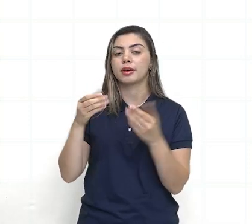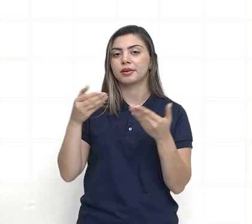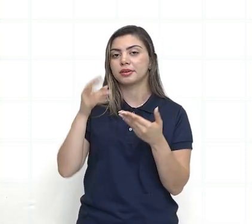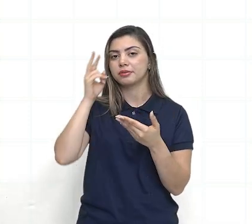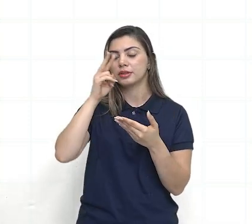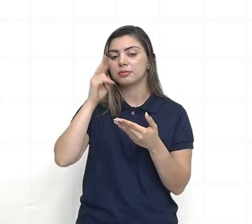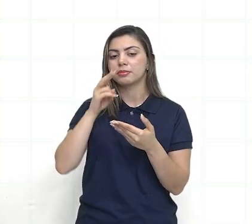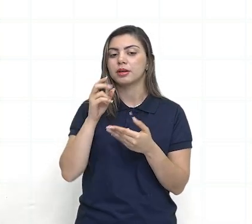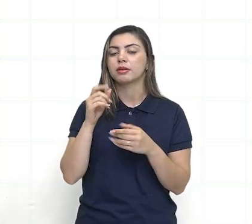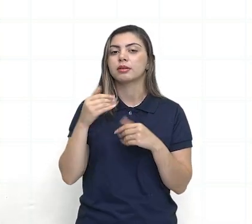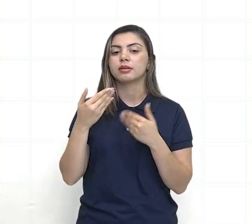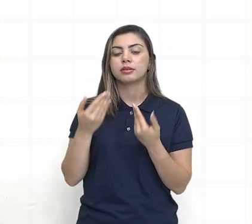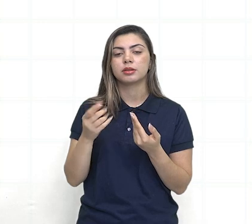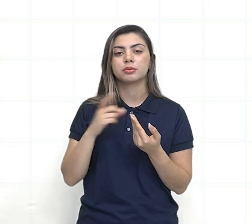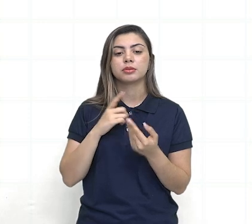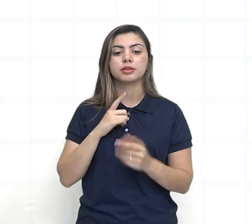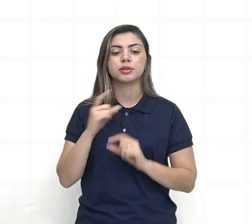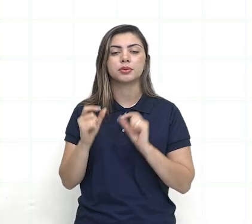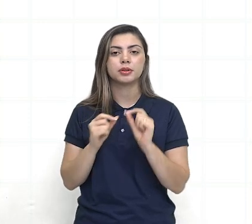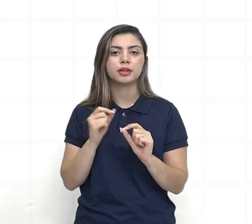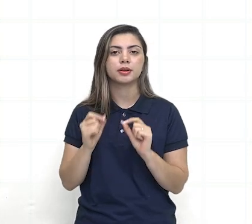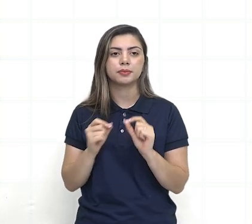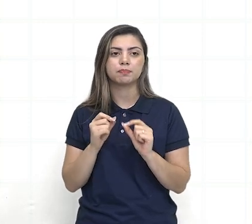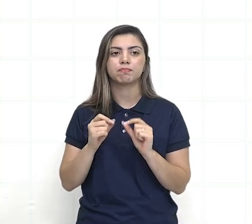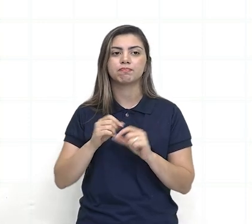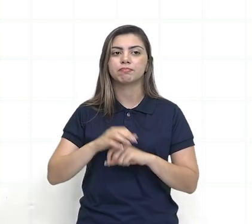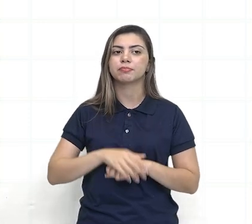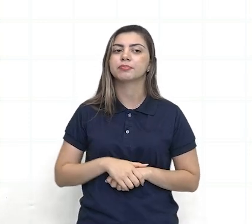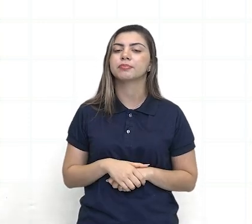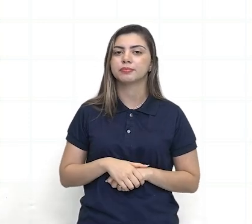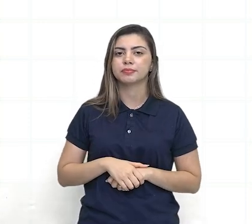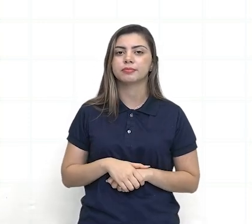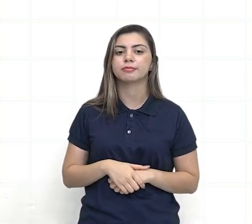ditongo crescente, ele é constituído por uma